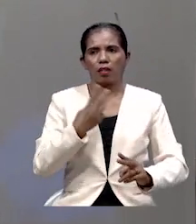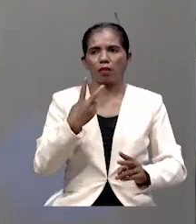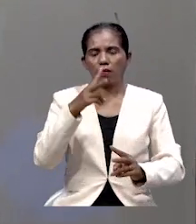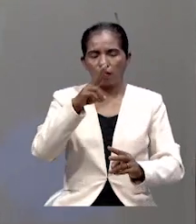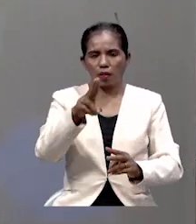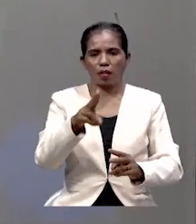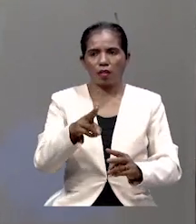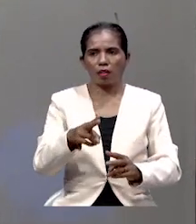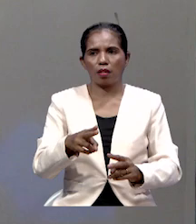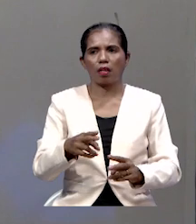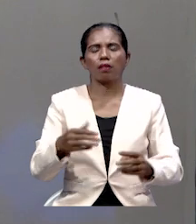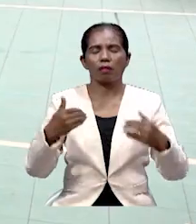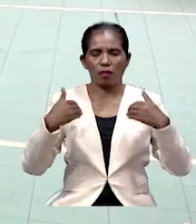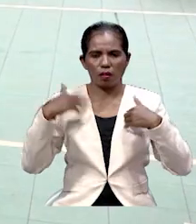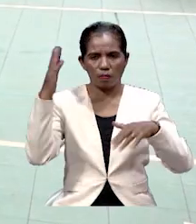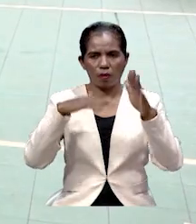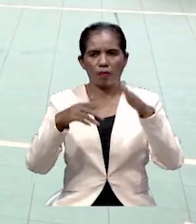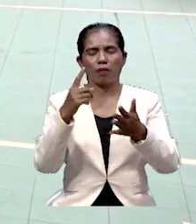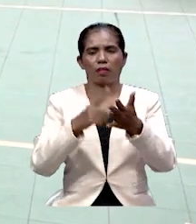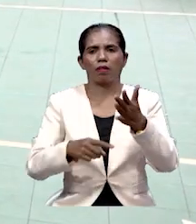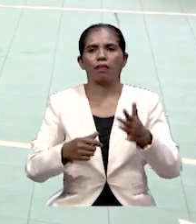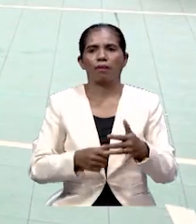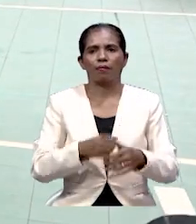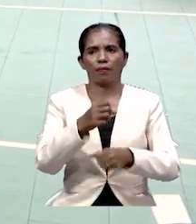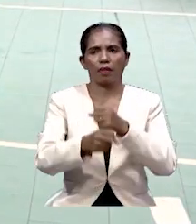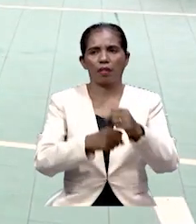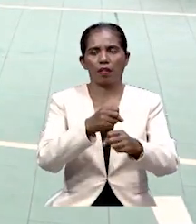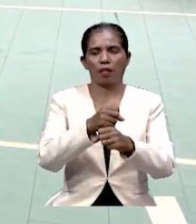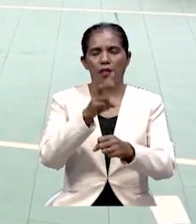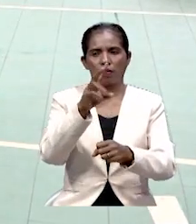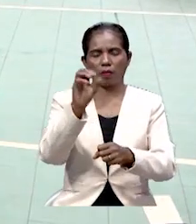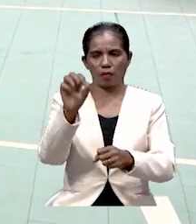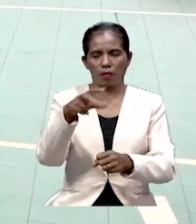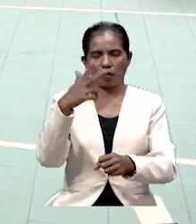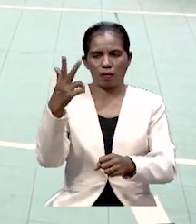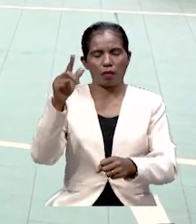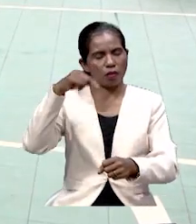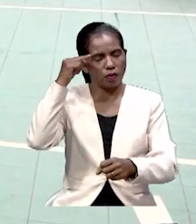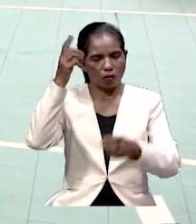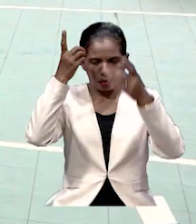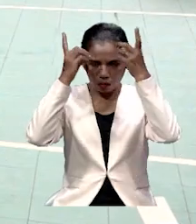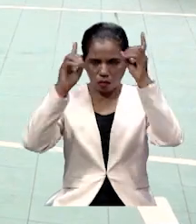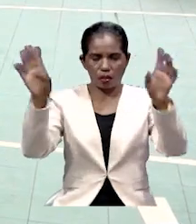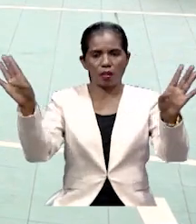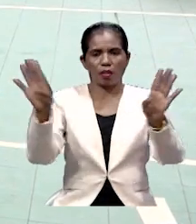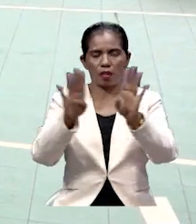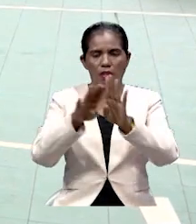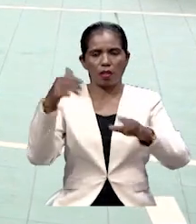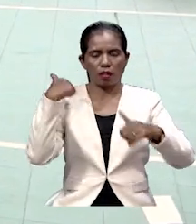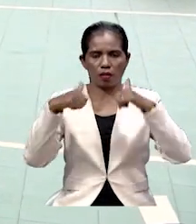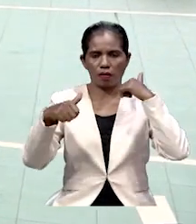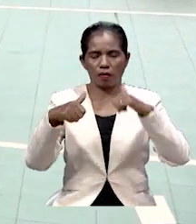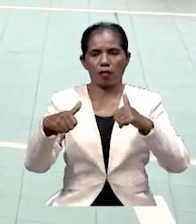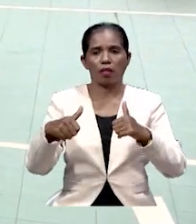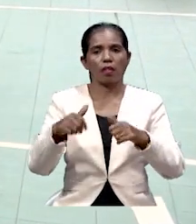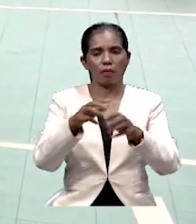fales ata acontece seda mak ne. E a Tinan Rihun Rua Sanulores em Tolo, governo decide taca atividade arte marcial